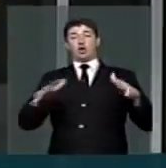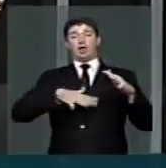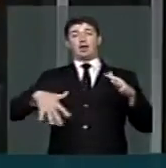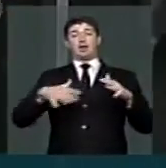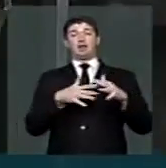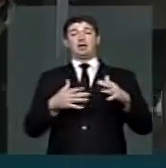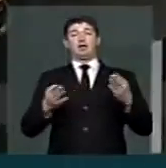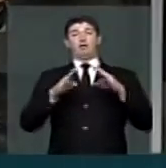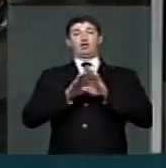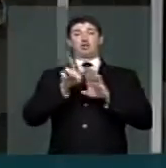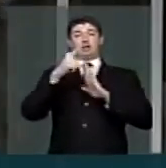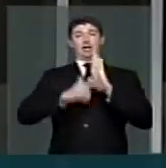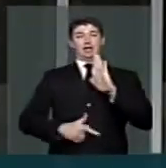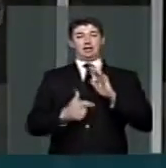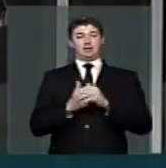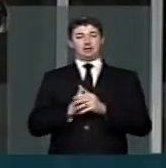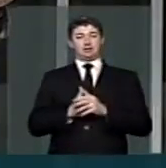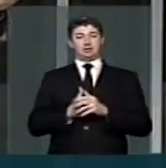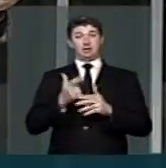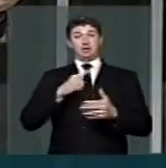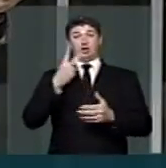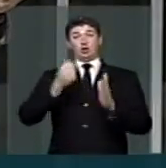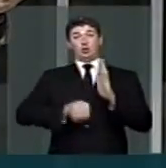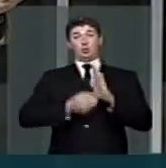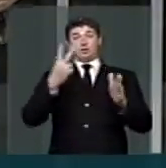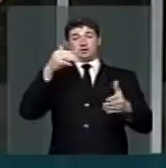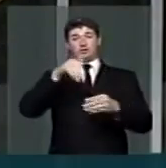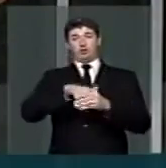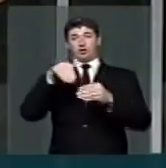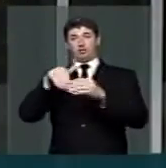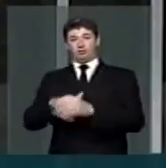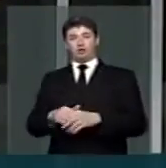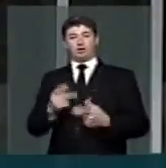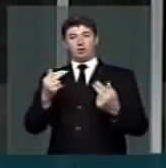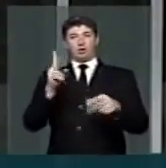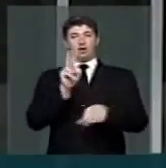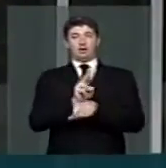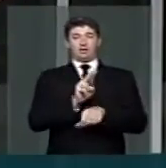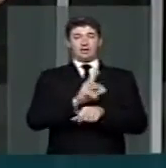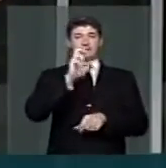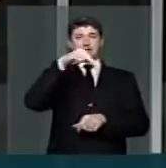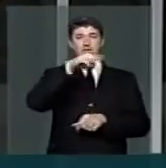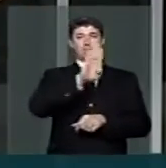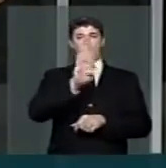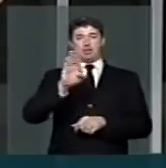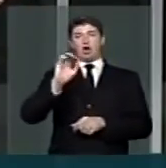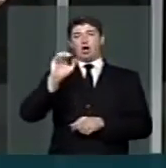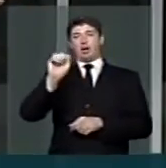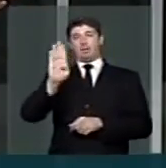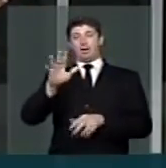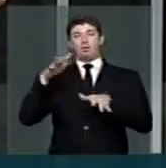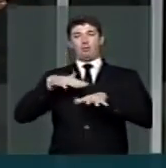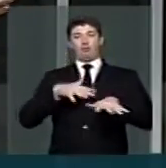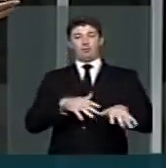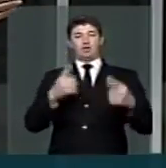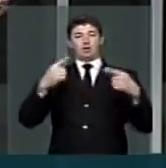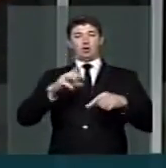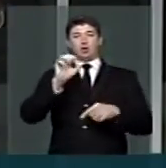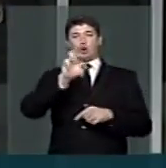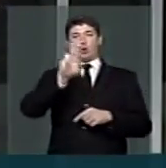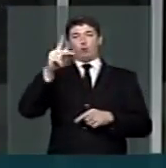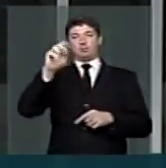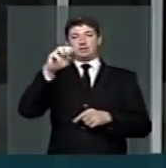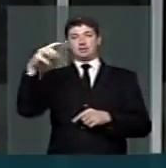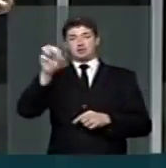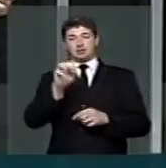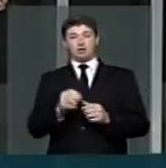sistema de voto proporcional com 2 turnos de eleição, como defende a CNBB, a OAB e o movimento de luta contra a corrupção eleitoral,